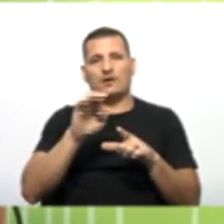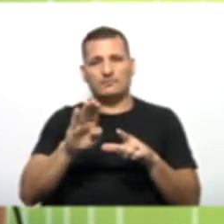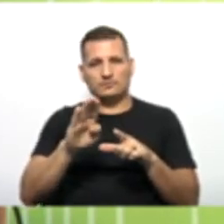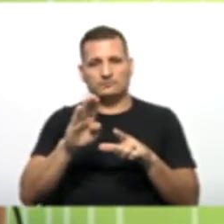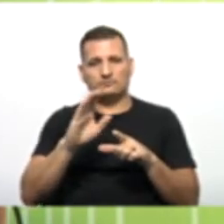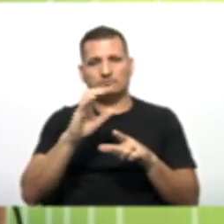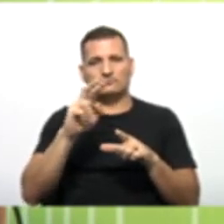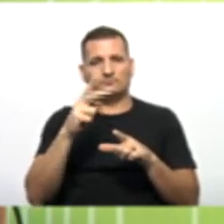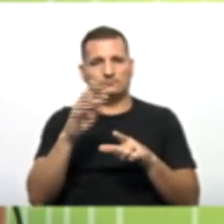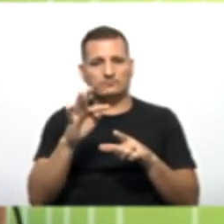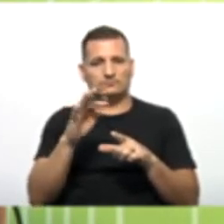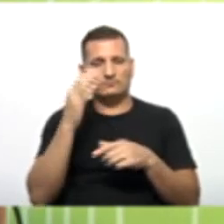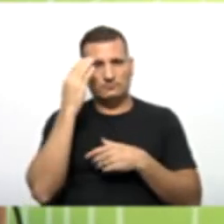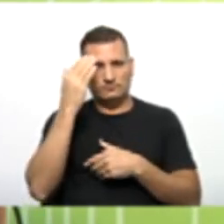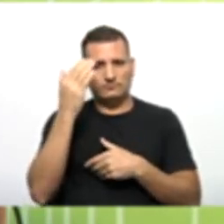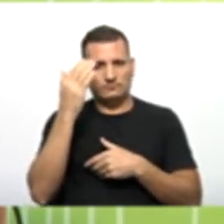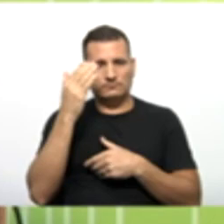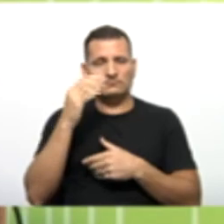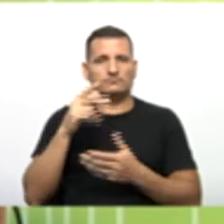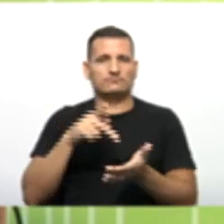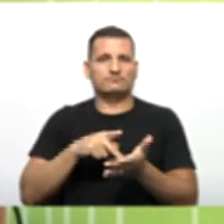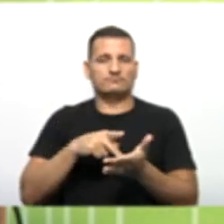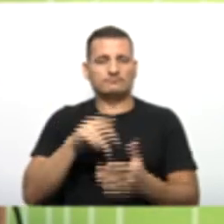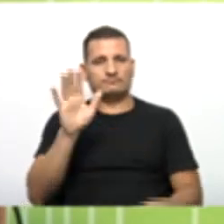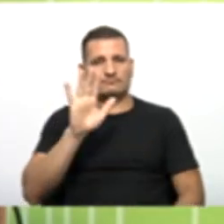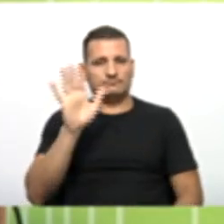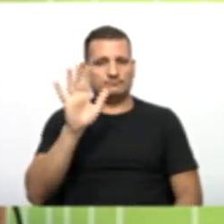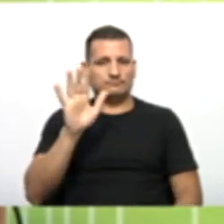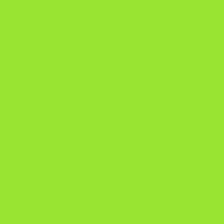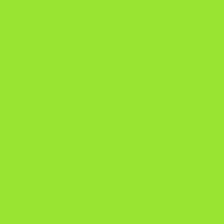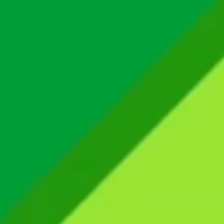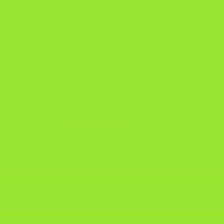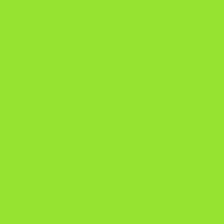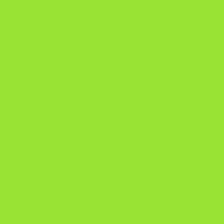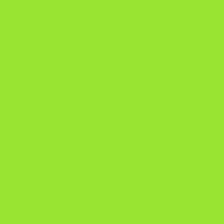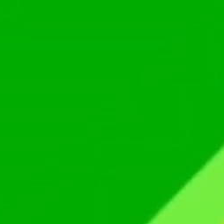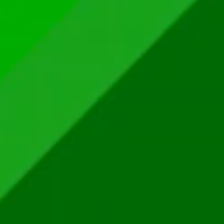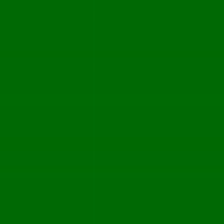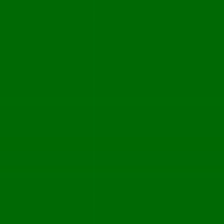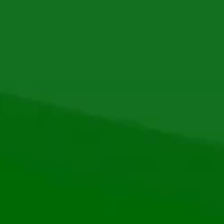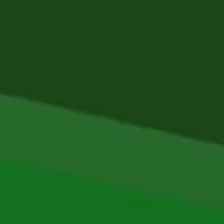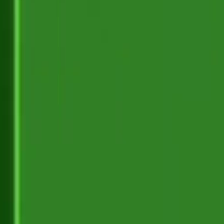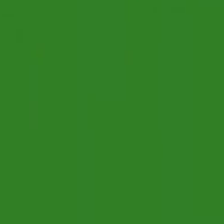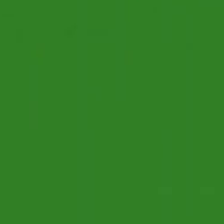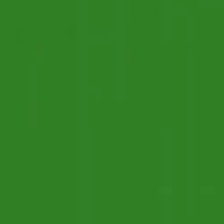Muito obrigado, gente. Agora de verdade. Tchau para vocês e até a próxima aula.